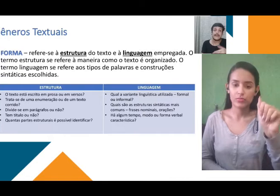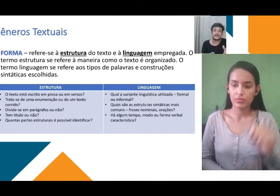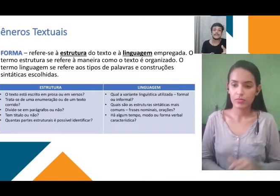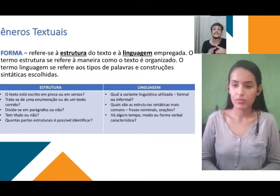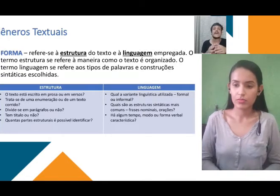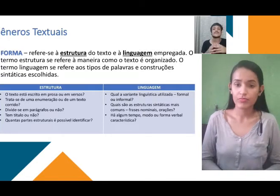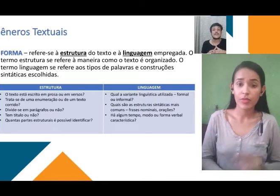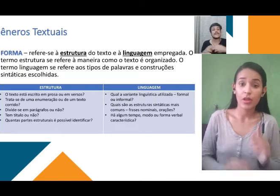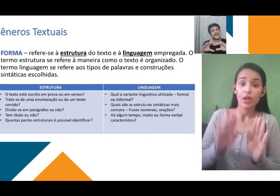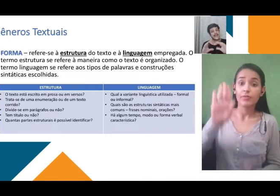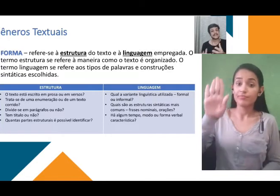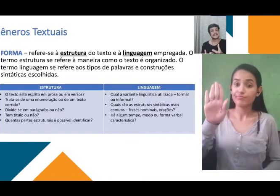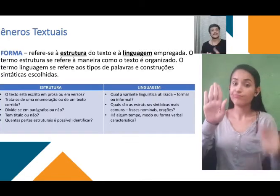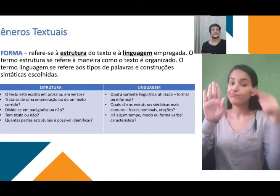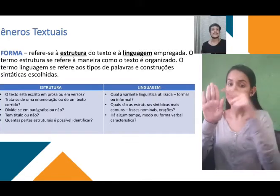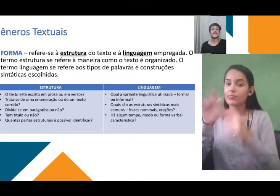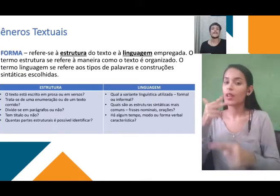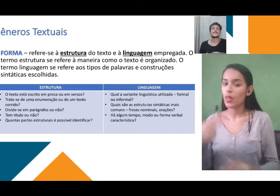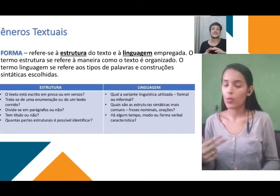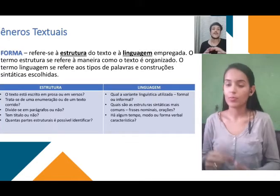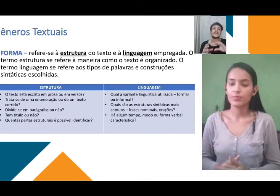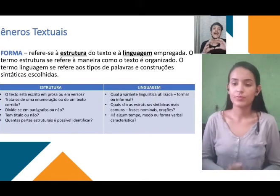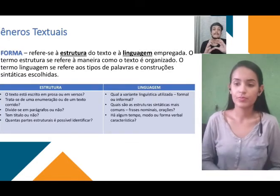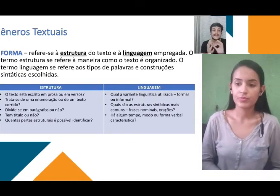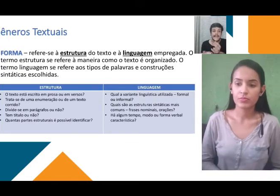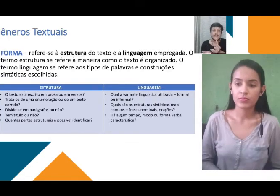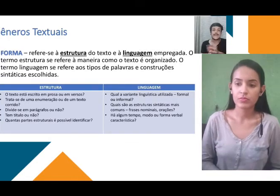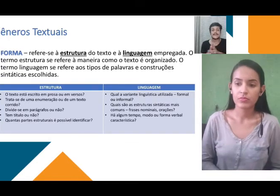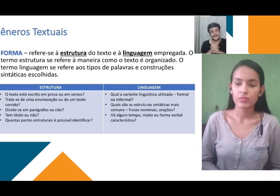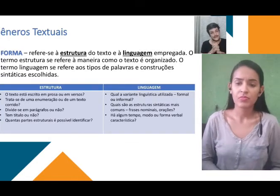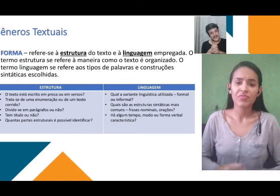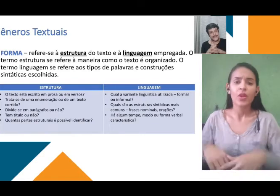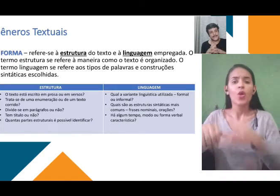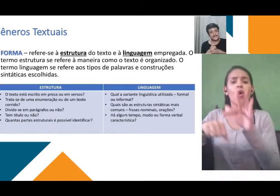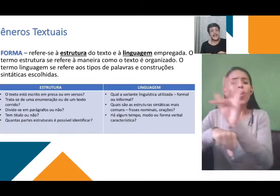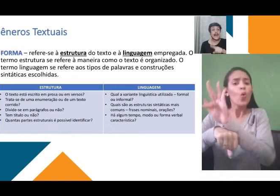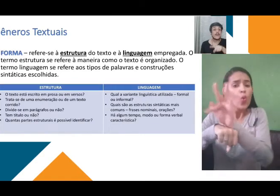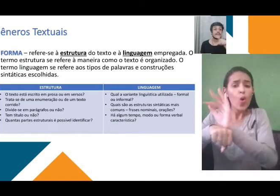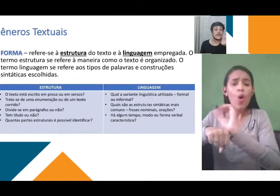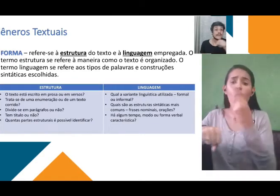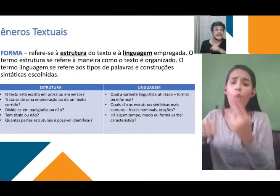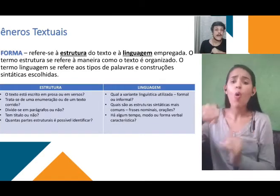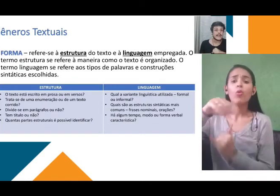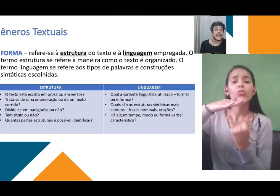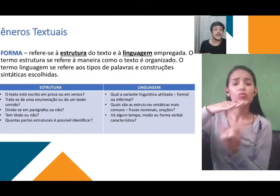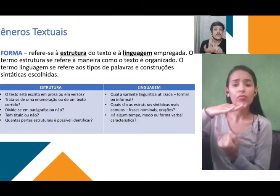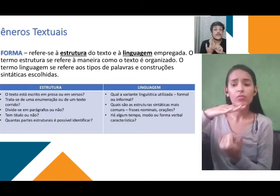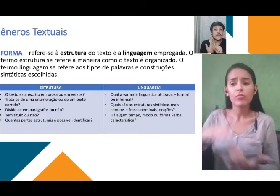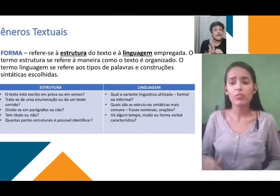me perguntando sobre essa estruturação, sobre a maneira com que esse texto se organiza. Agora, enquanto à